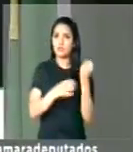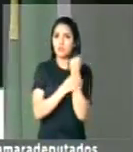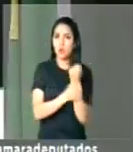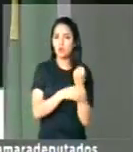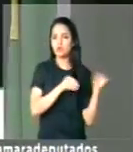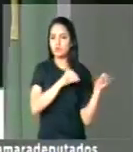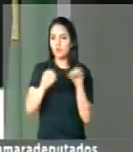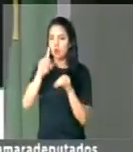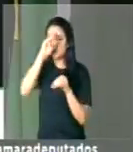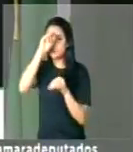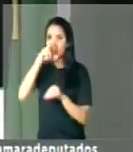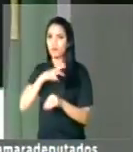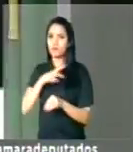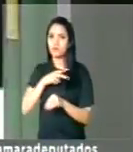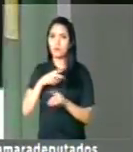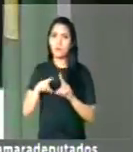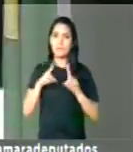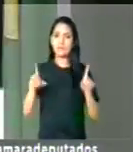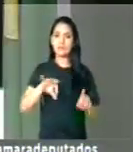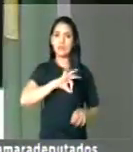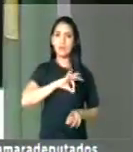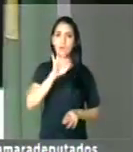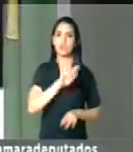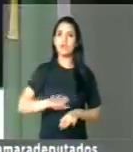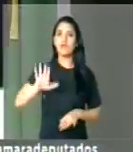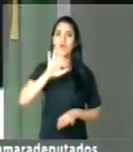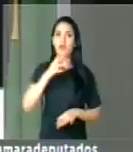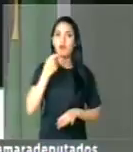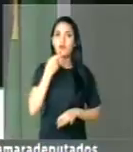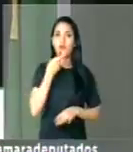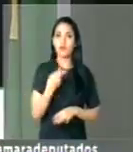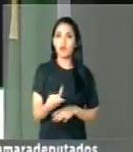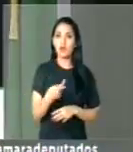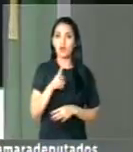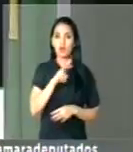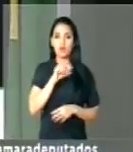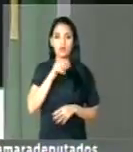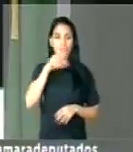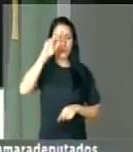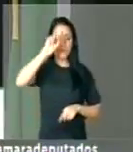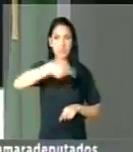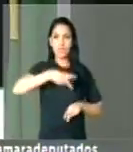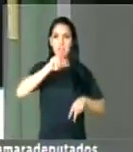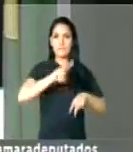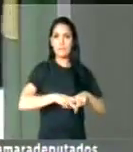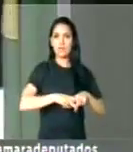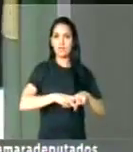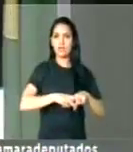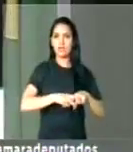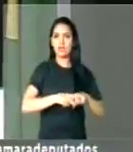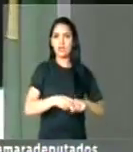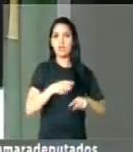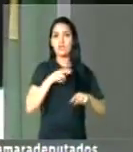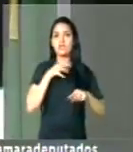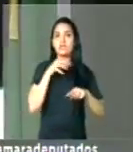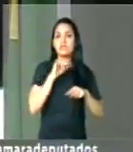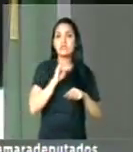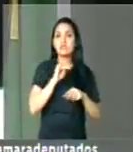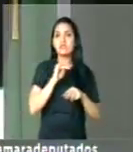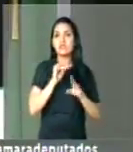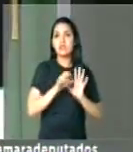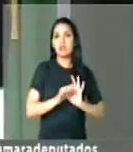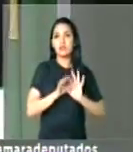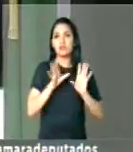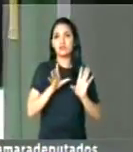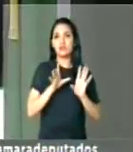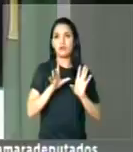prisão quando a ambulância da Unimed chegou. Disse que daria ordem de prisão se algum médico colocasse ele na ambulância, porque ele